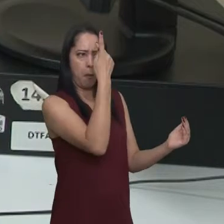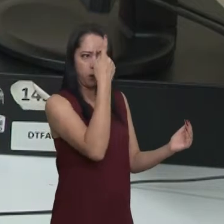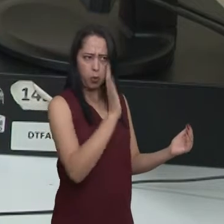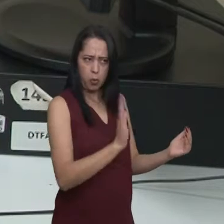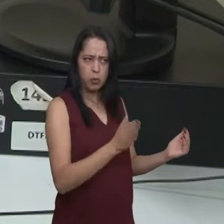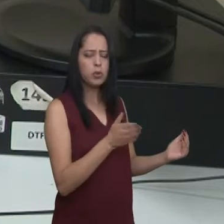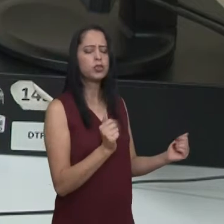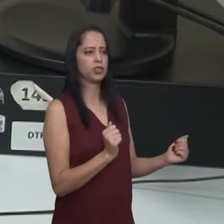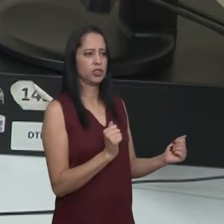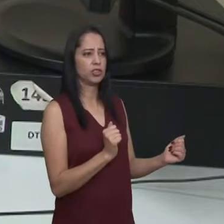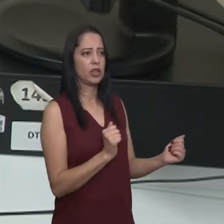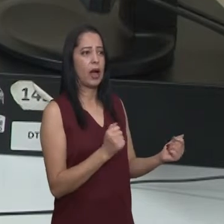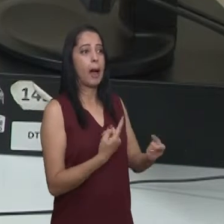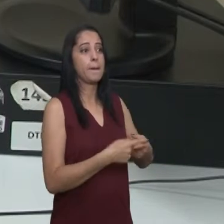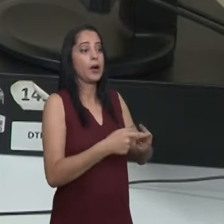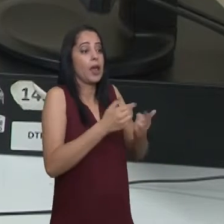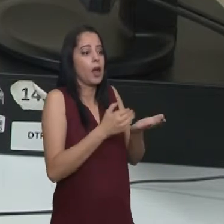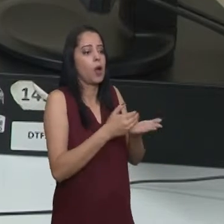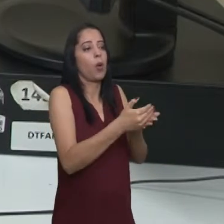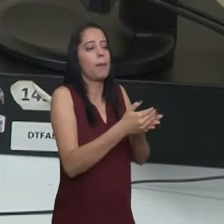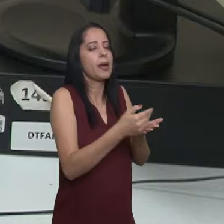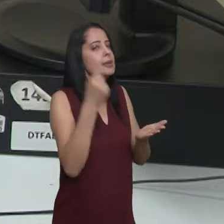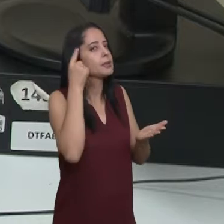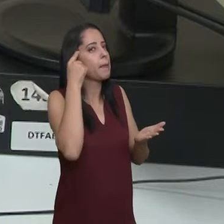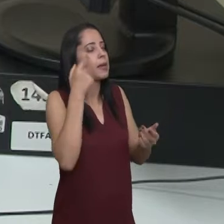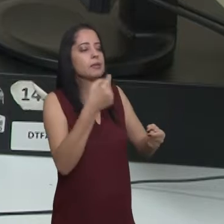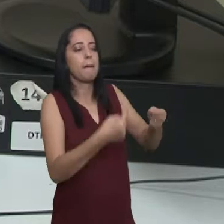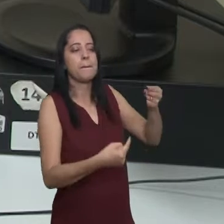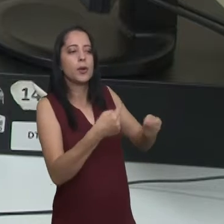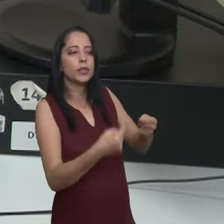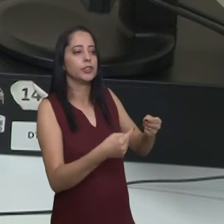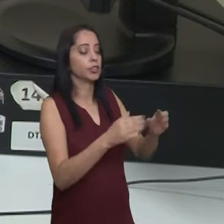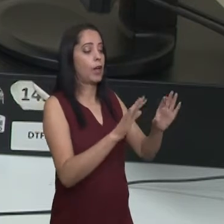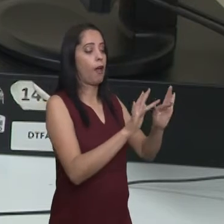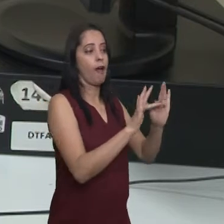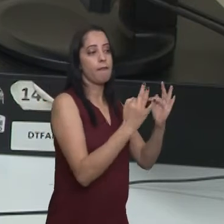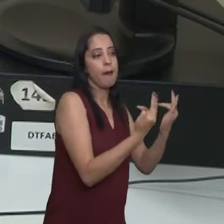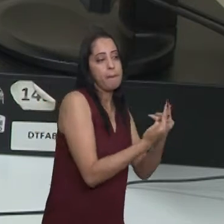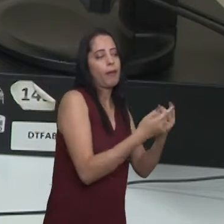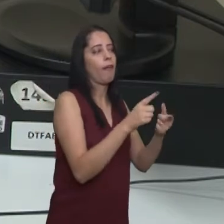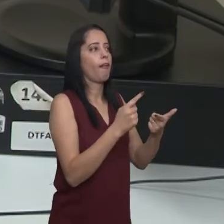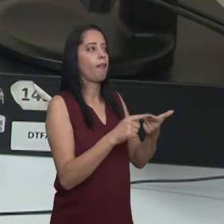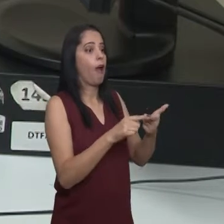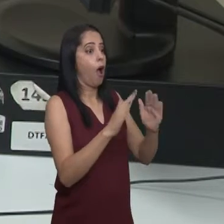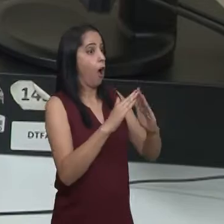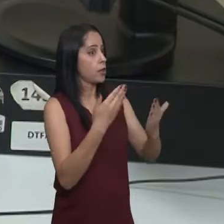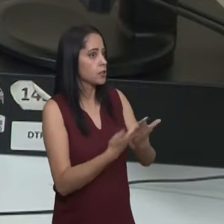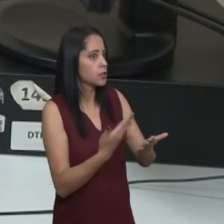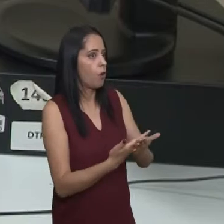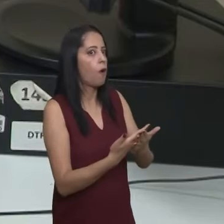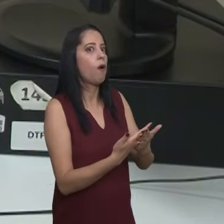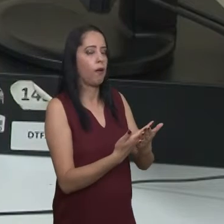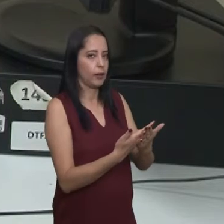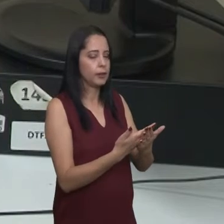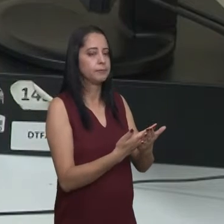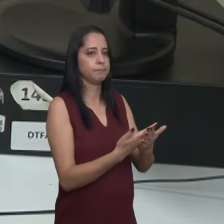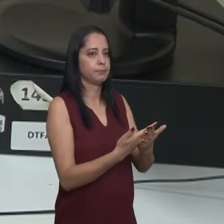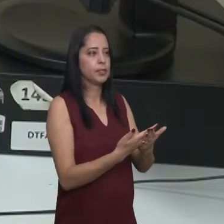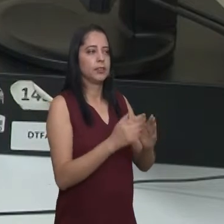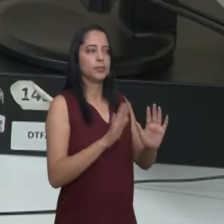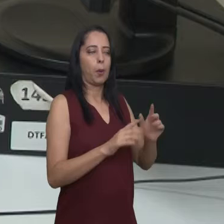eles já estão vivendo a política não só em casa, com a família, mas já na escola, né? Já tem que